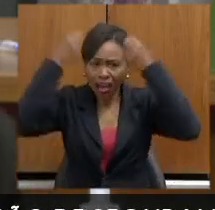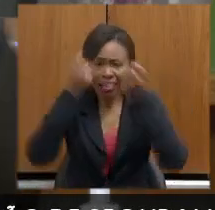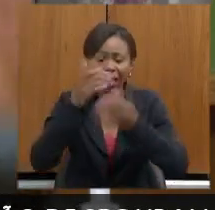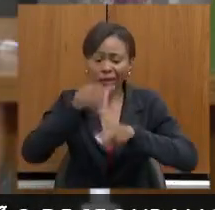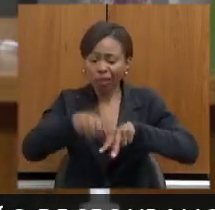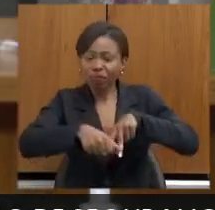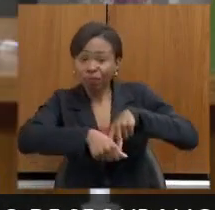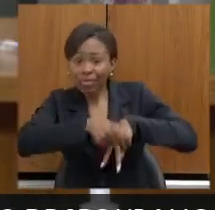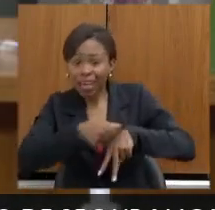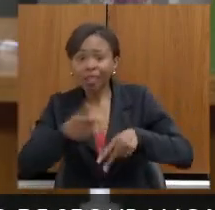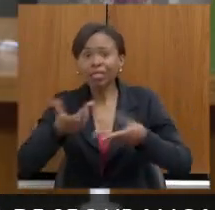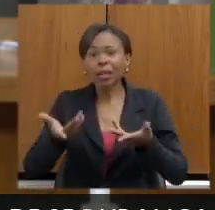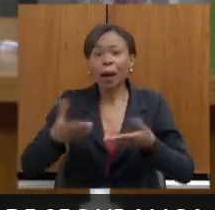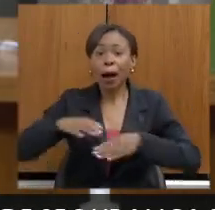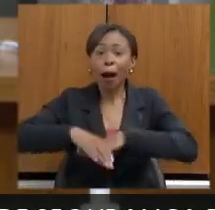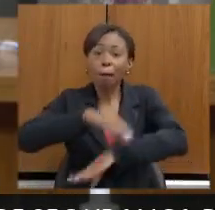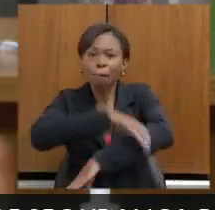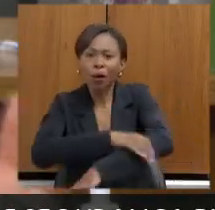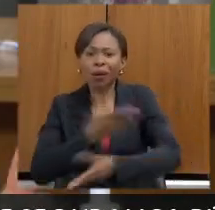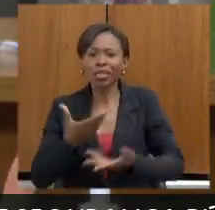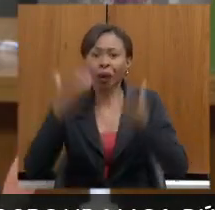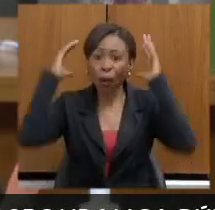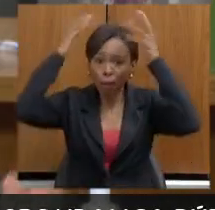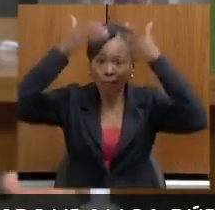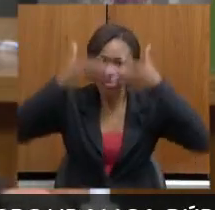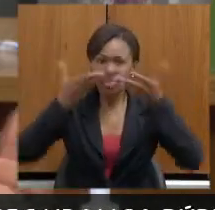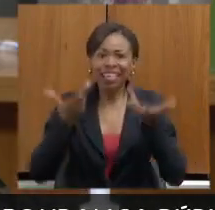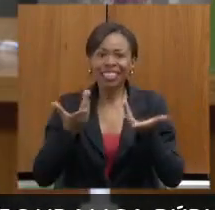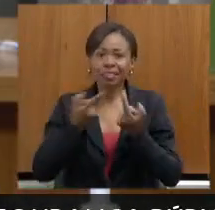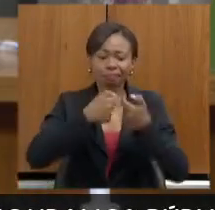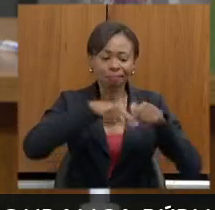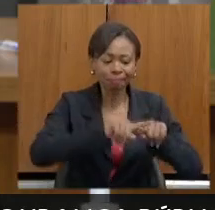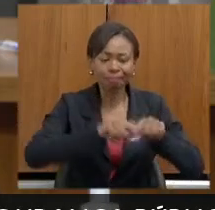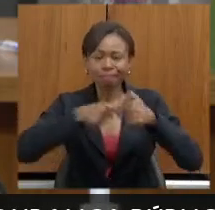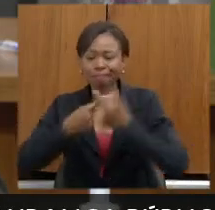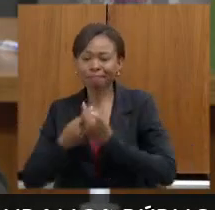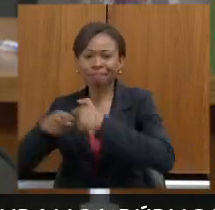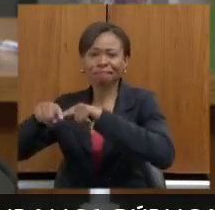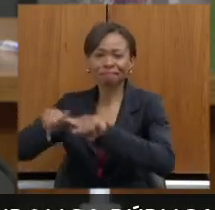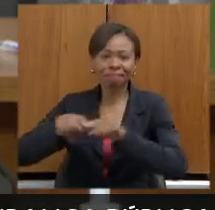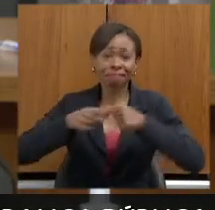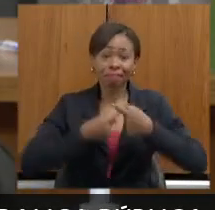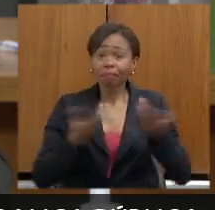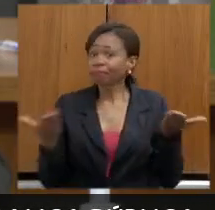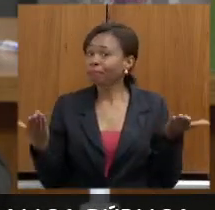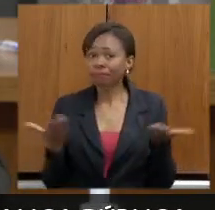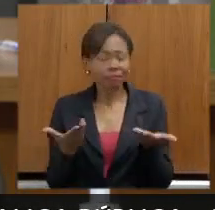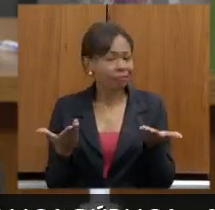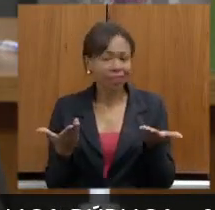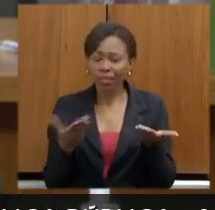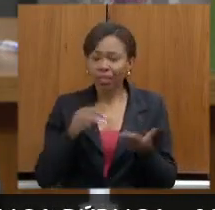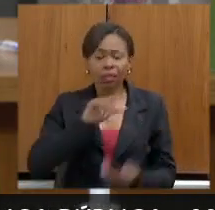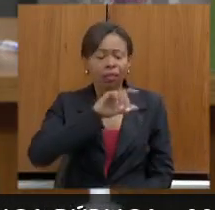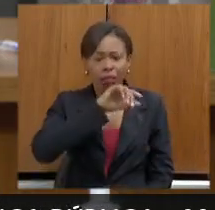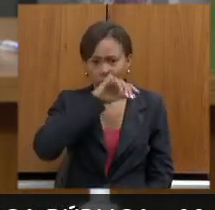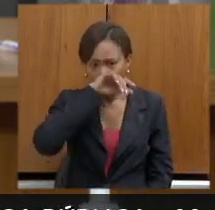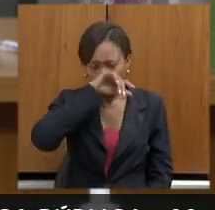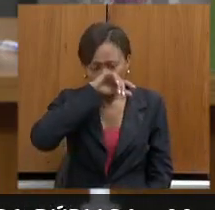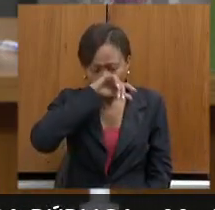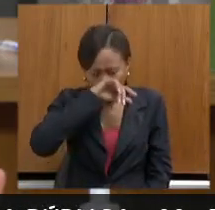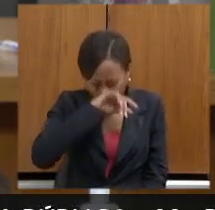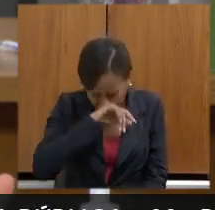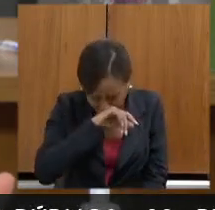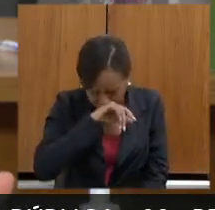bota e o capacete hoje nós temos capa calça capacete